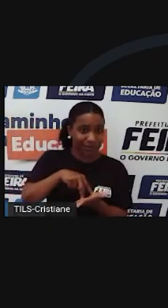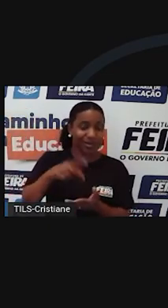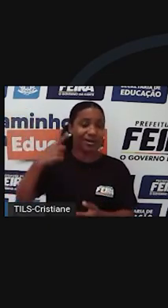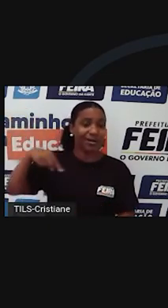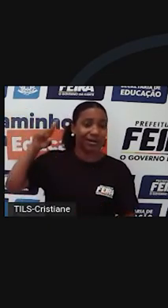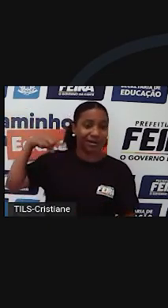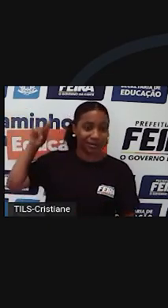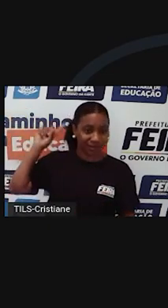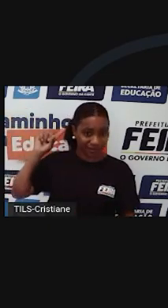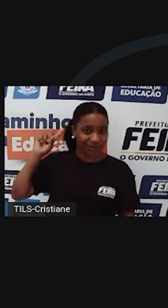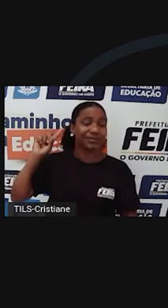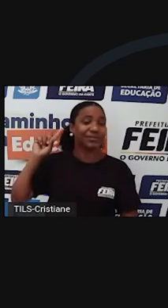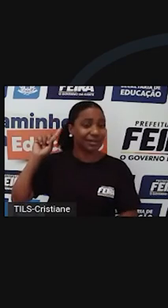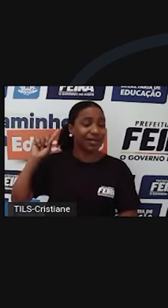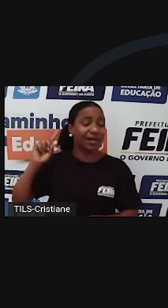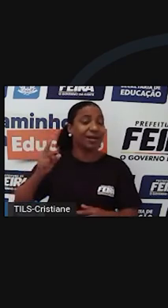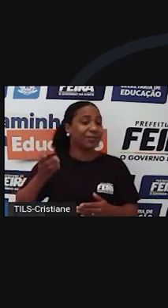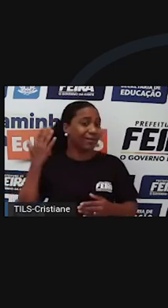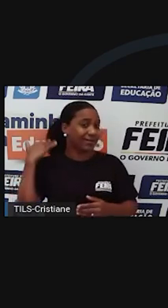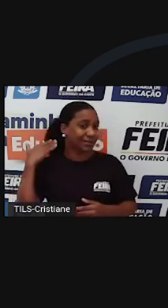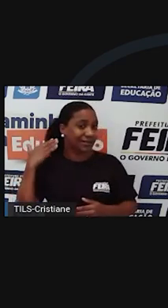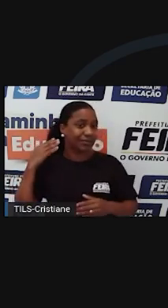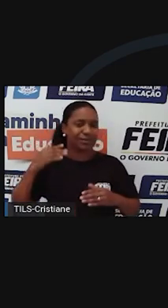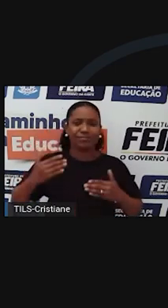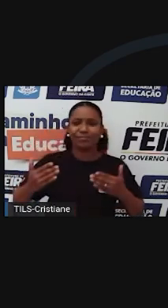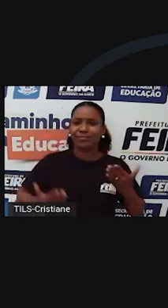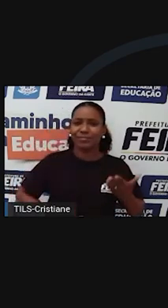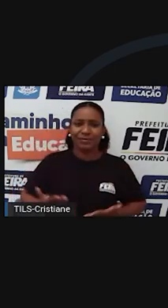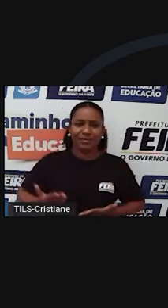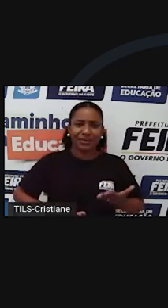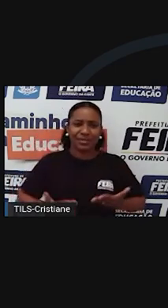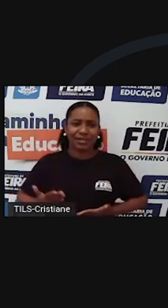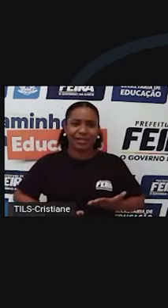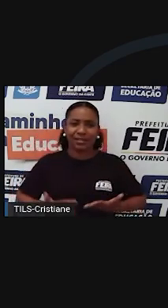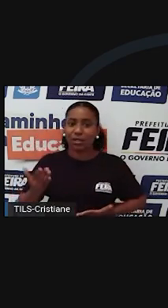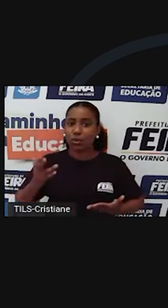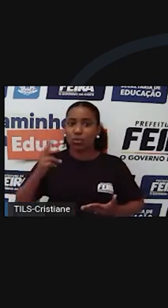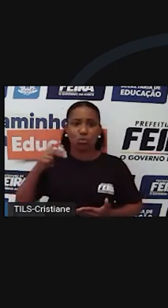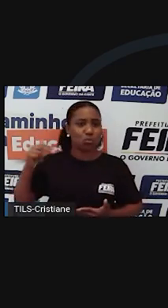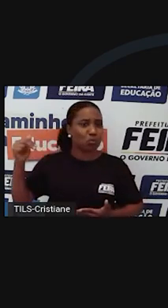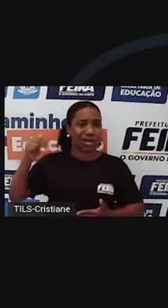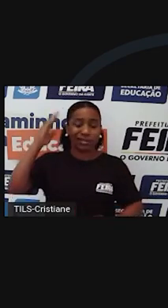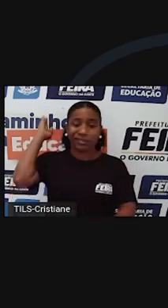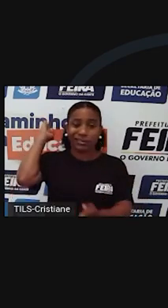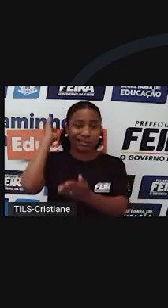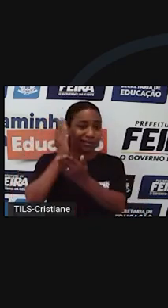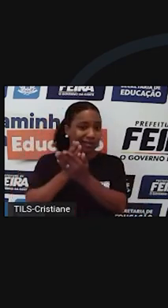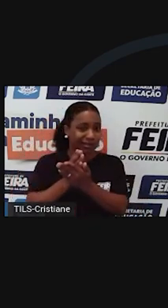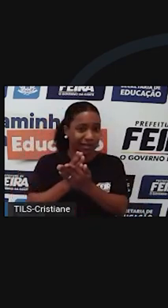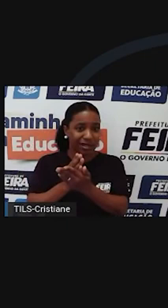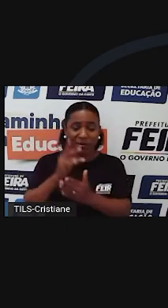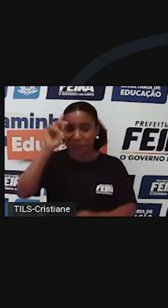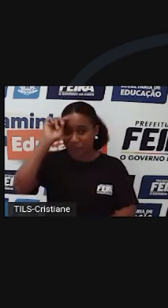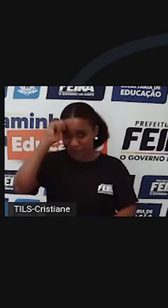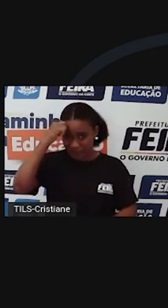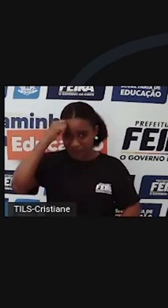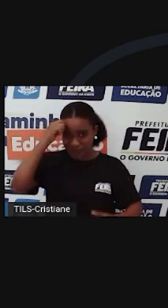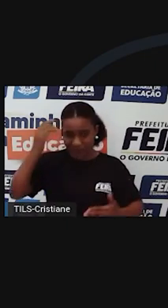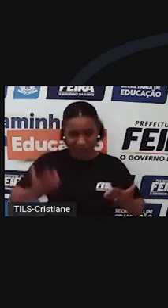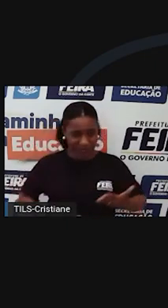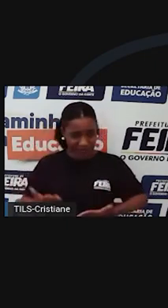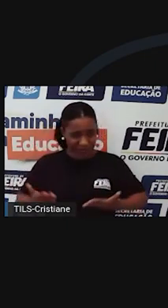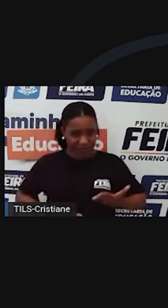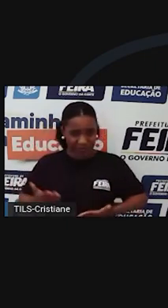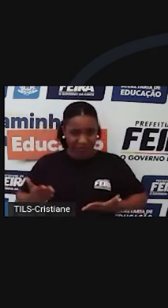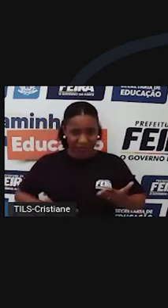empregada doméstica como personagem. E aí eu perguntei por quê, e ela me disse que chega da mulher negra sempre servindo.